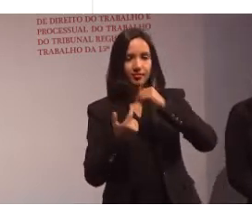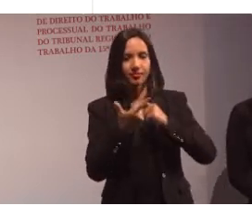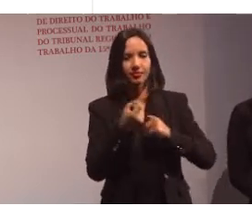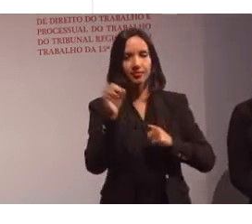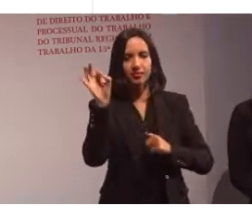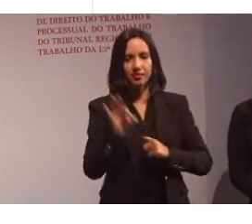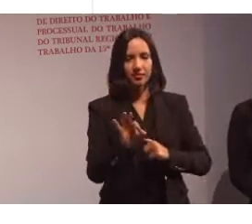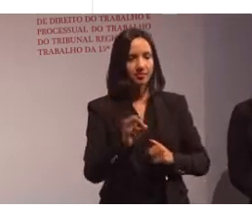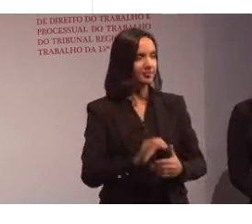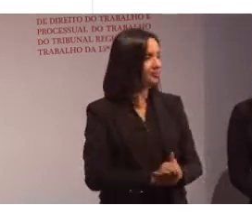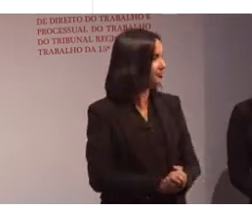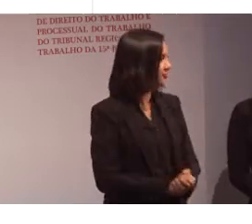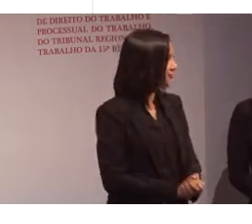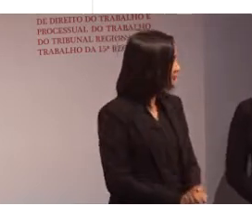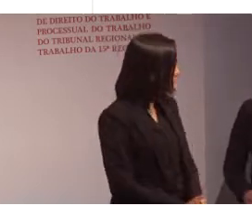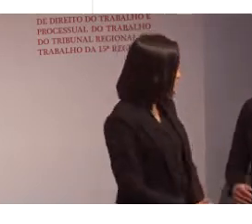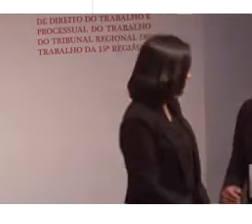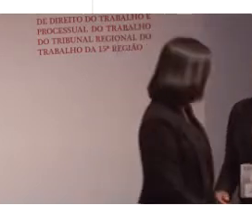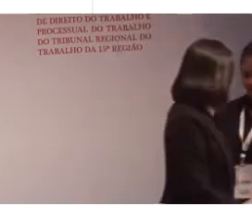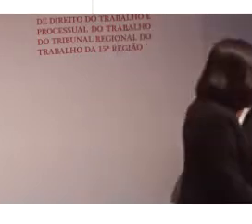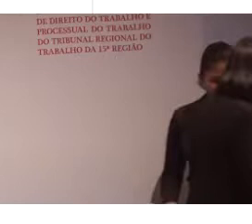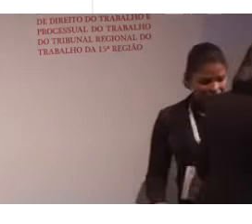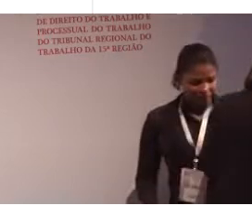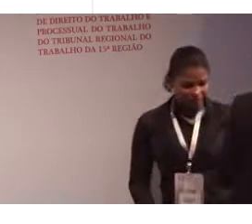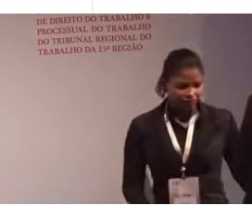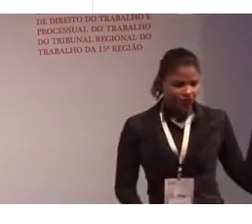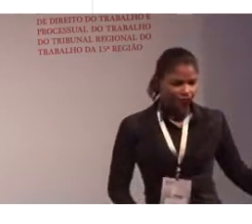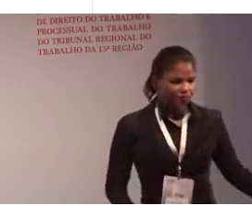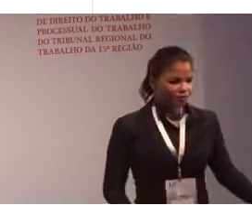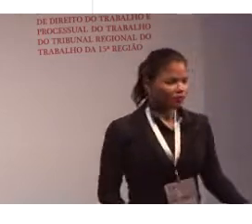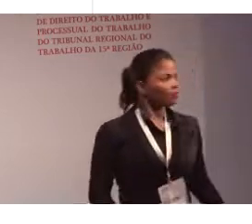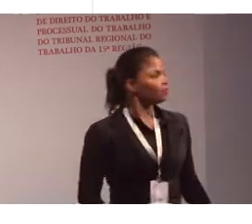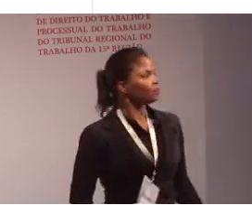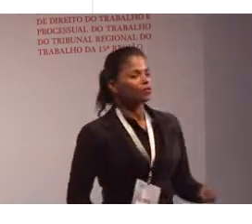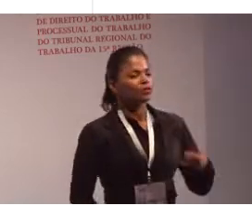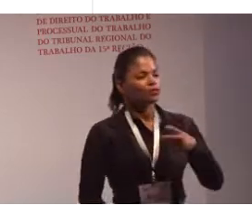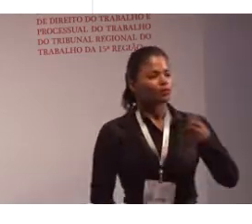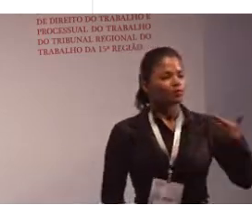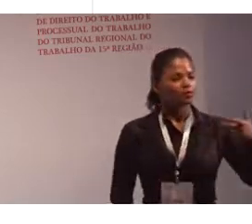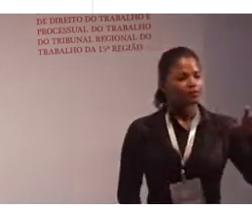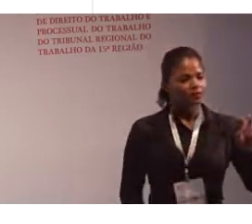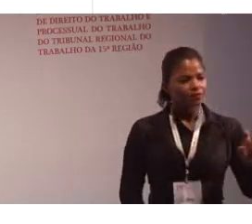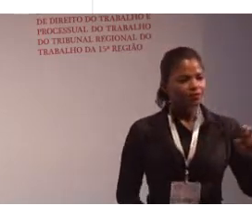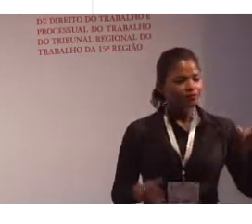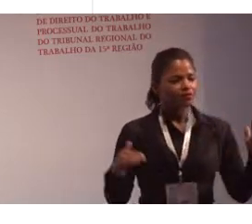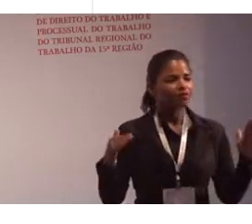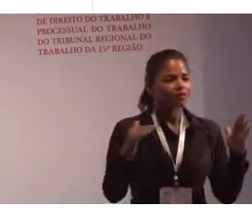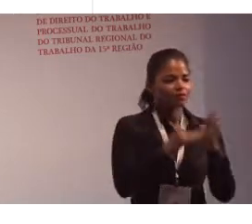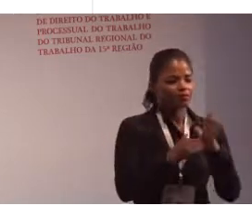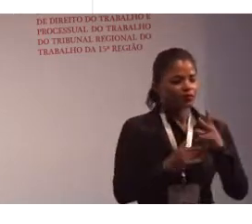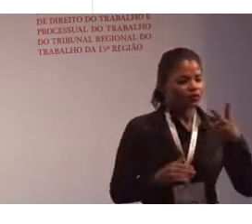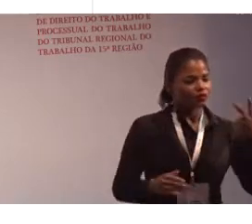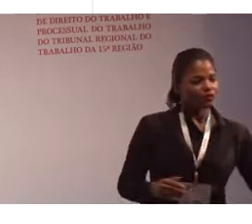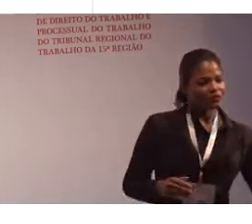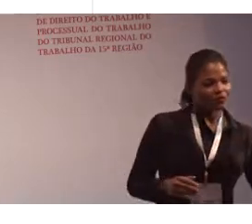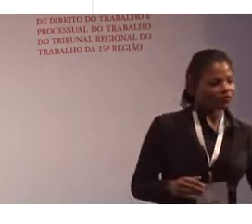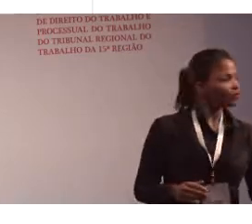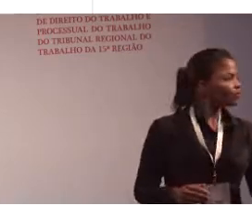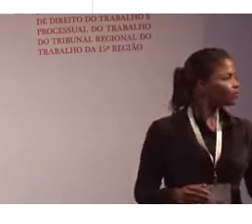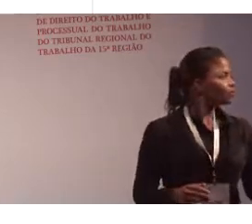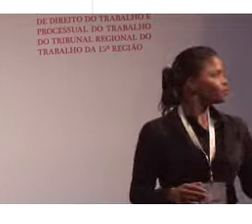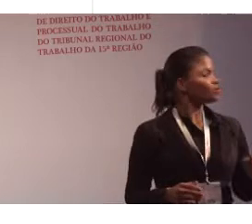20%. E quando a gente faz uma perspectiva de 2015 até 2021,